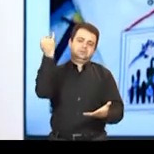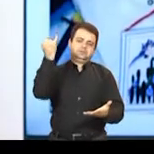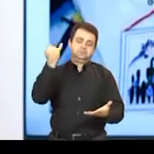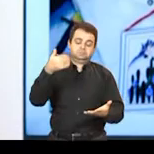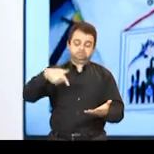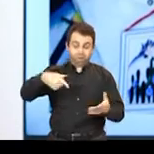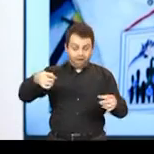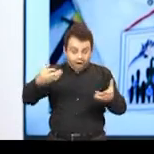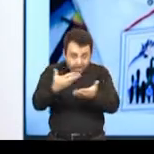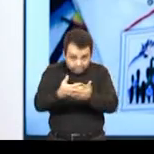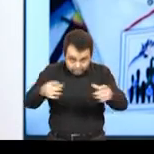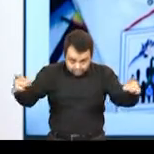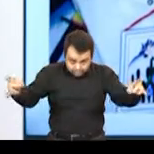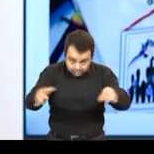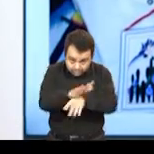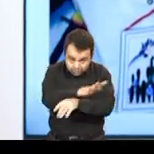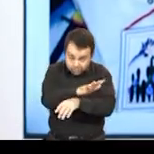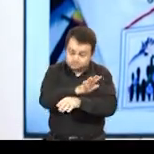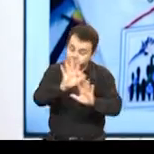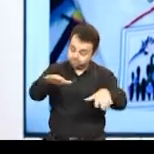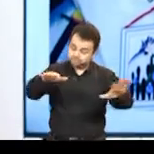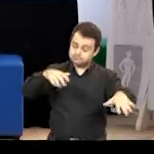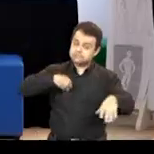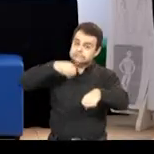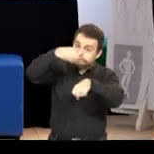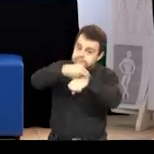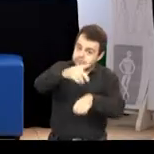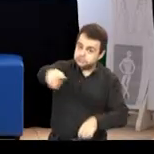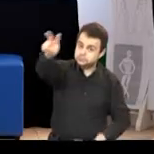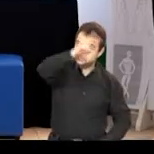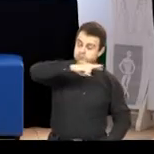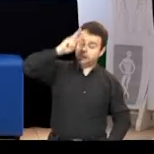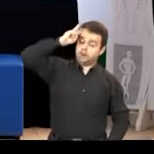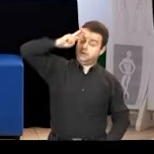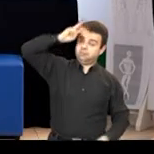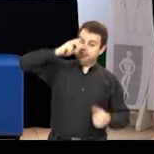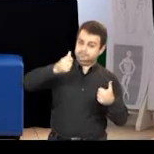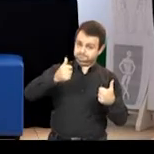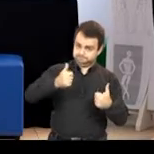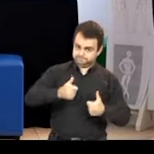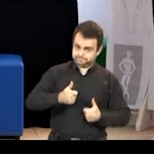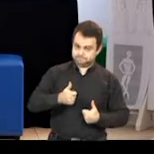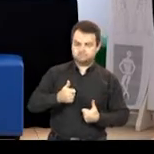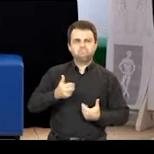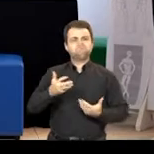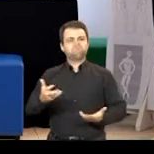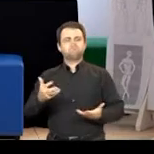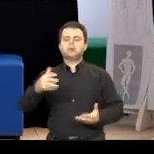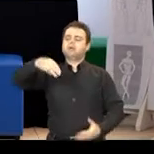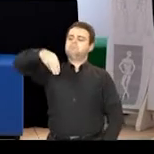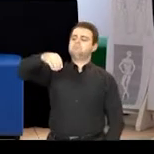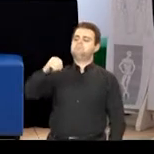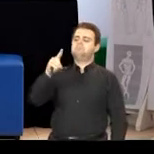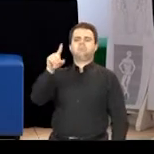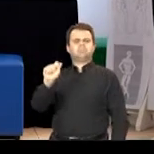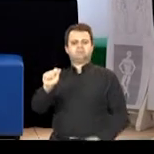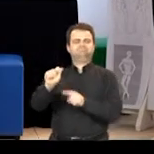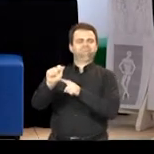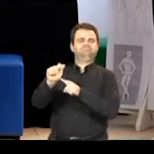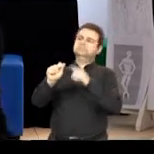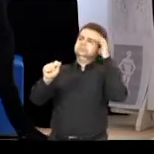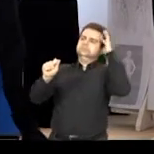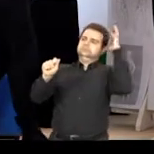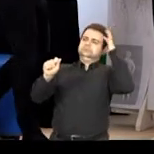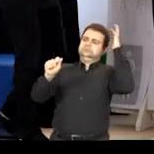encerrar a nossa aula, eu só gostaria de lembrá-los que sempre que falamos ou pensamos em moda, nós temos que